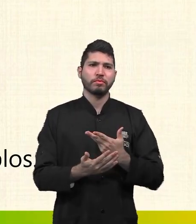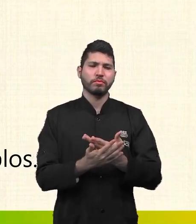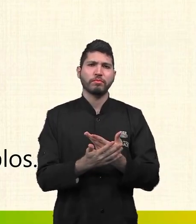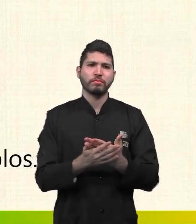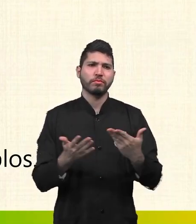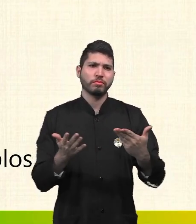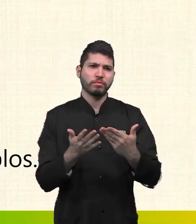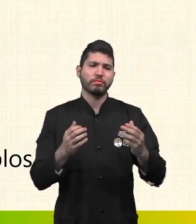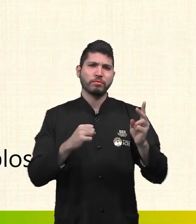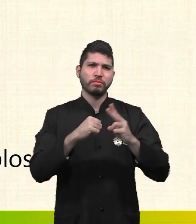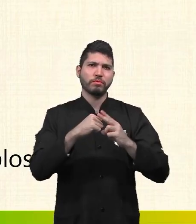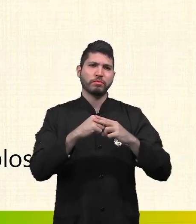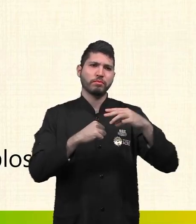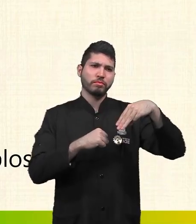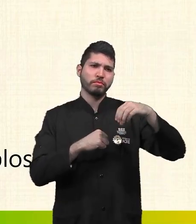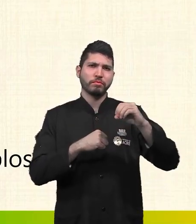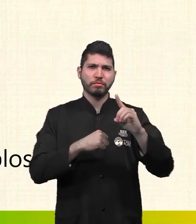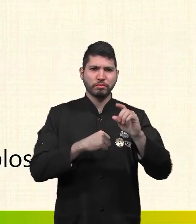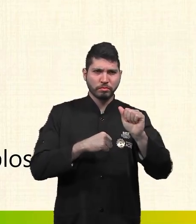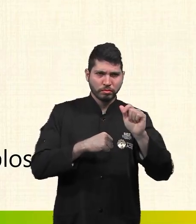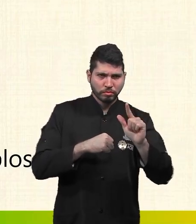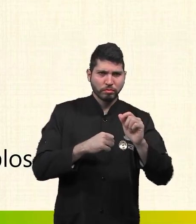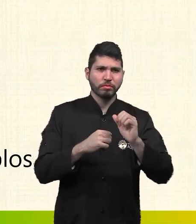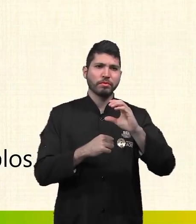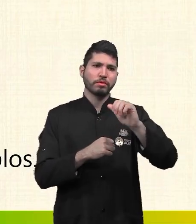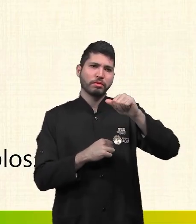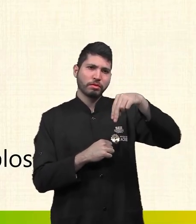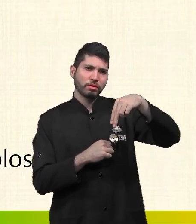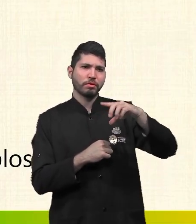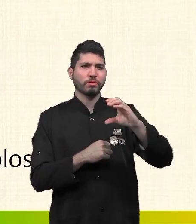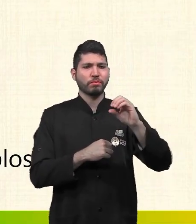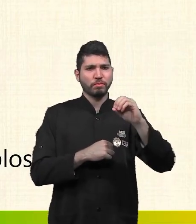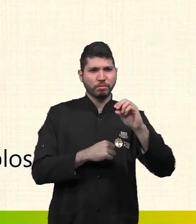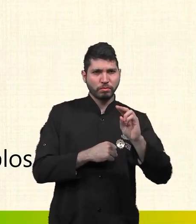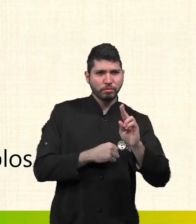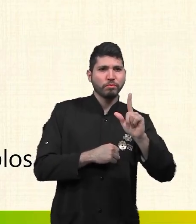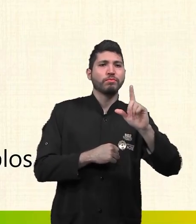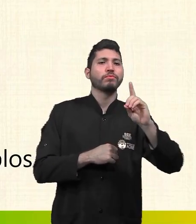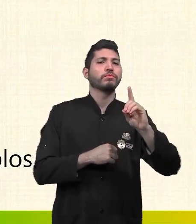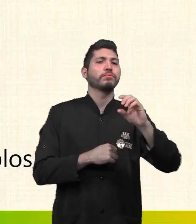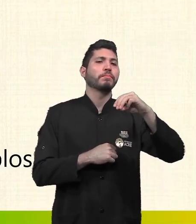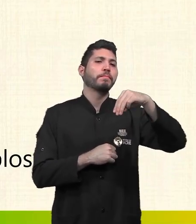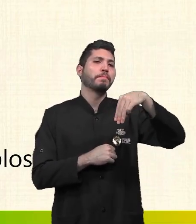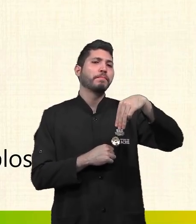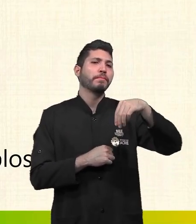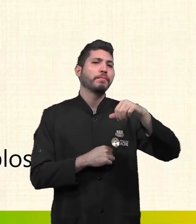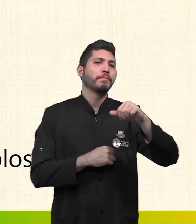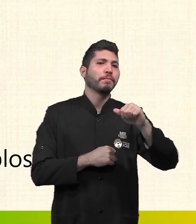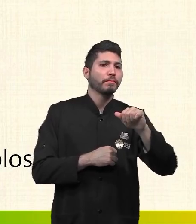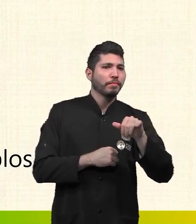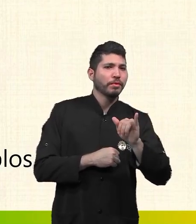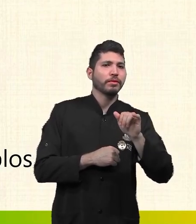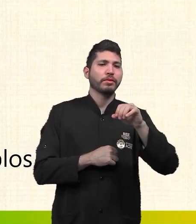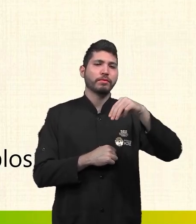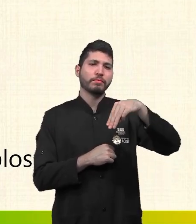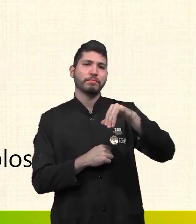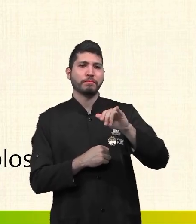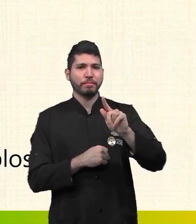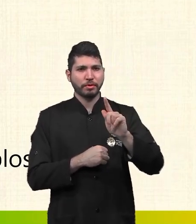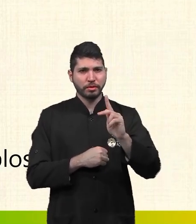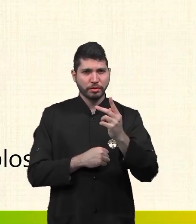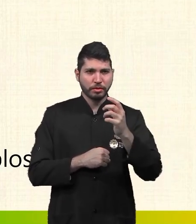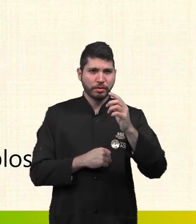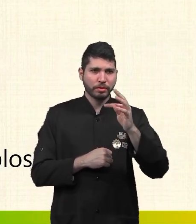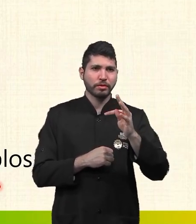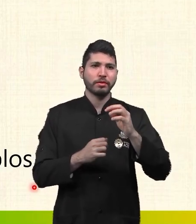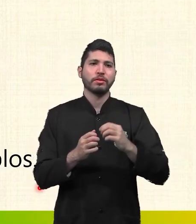os modal verbs can, could, may e o might. E também observamos como utilizar os